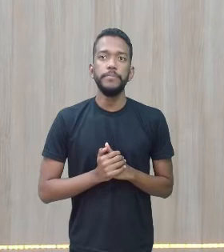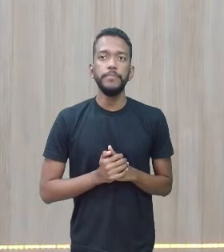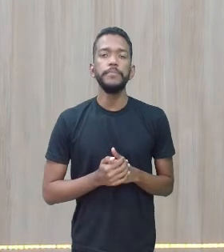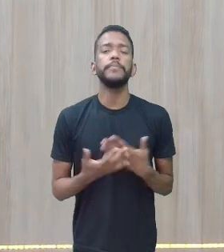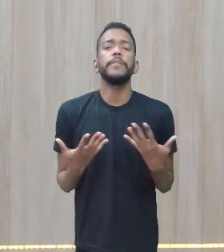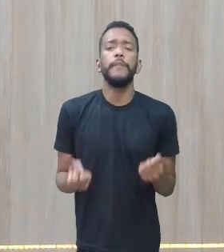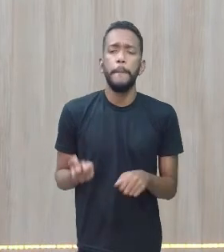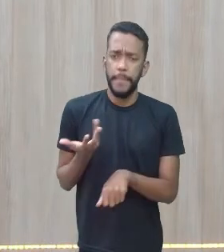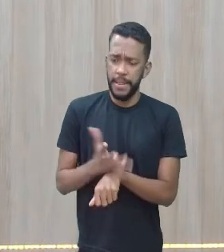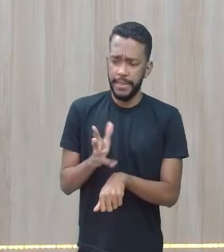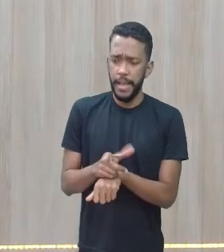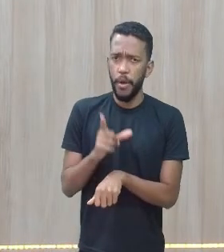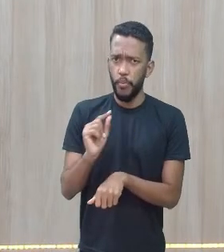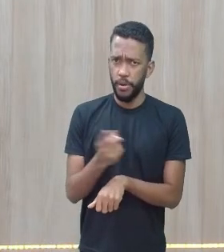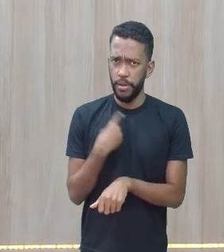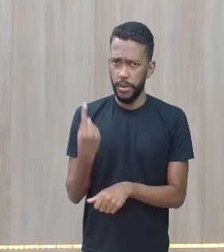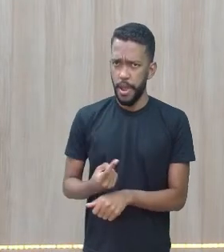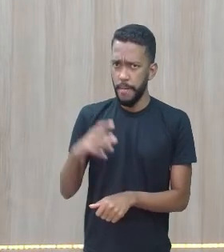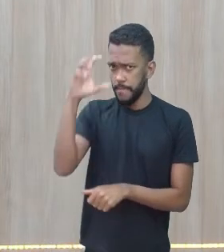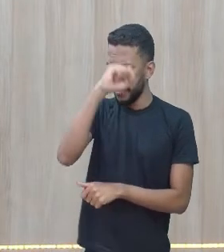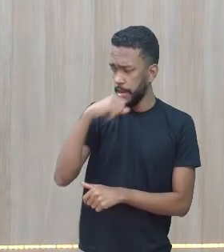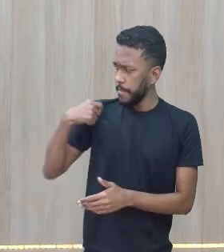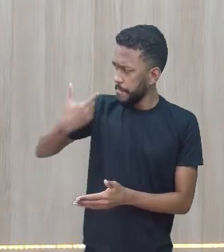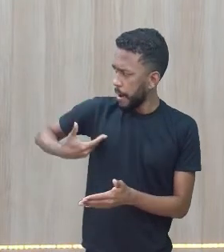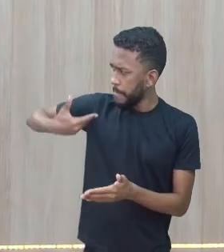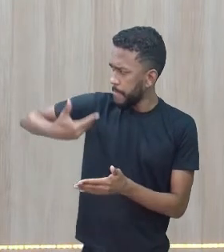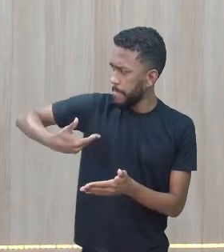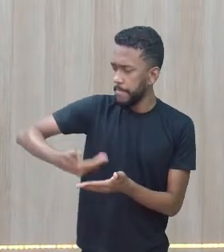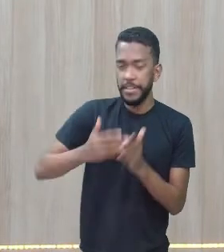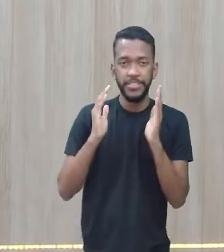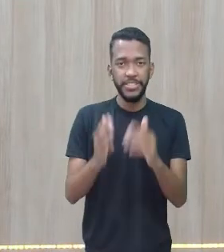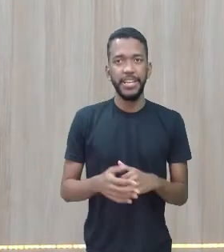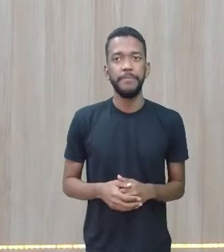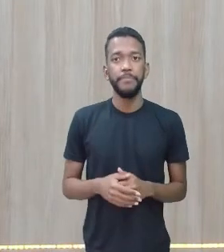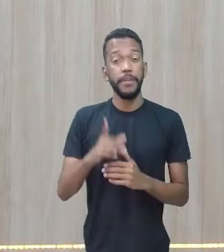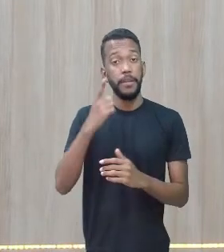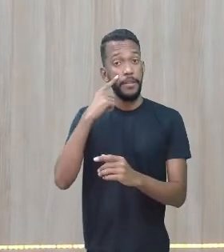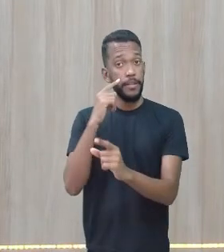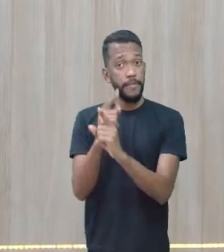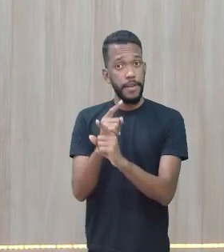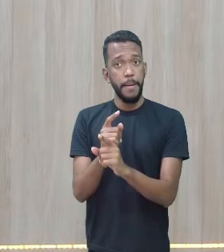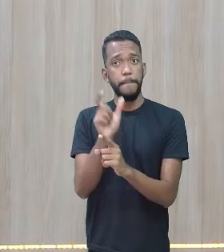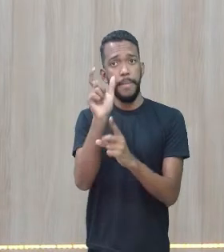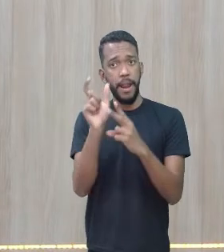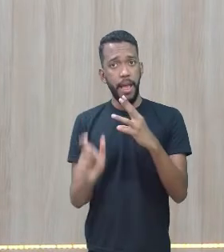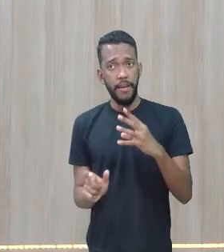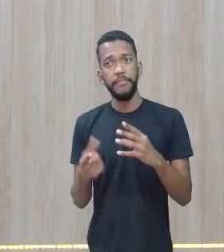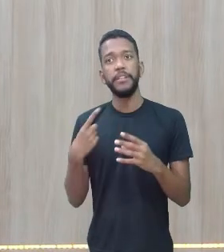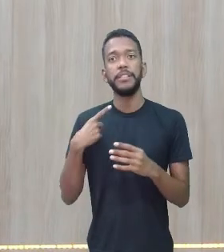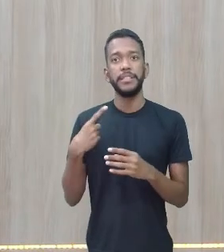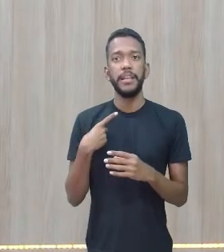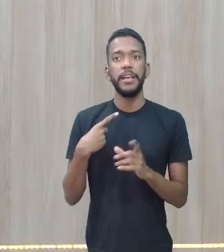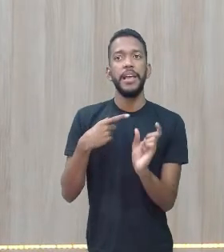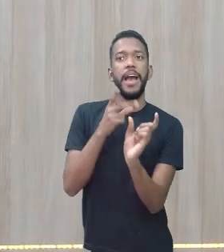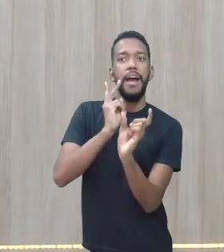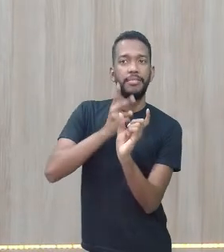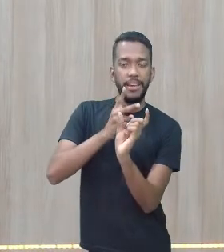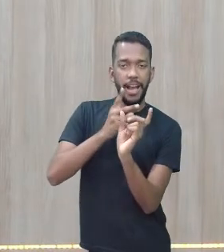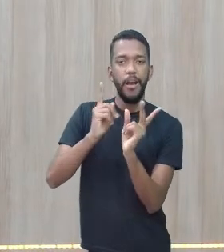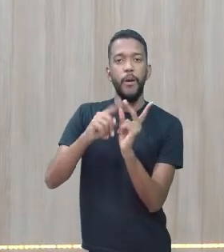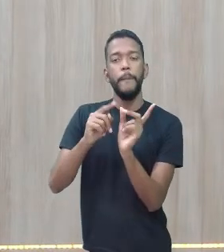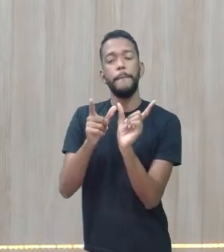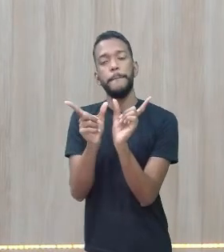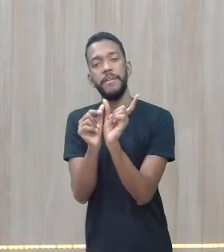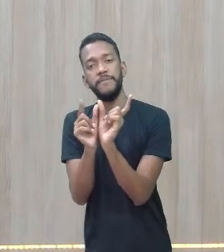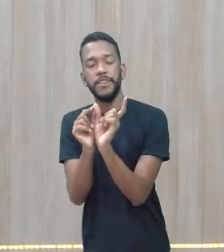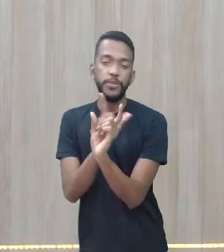Vamos praticar o que aprendemos? Identifique nas palavras o radical, prefixo e sufixo